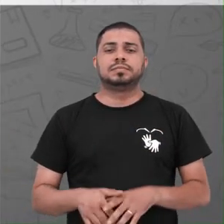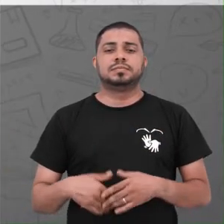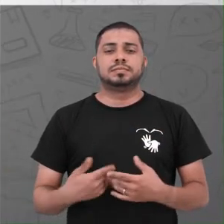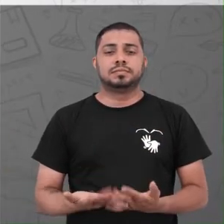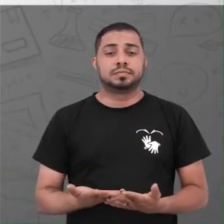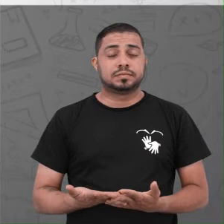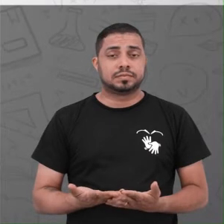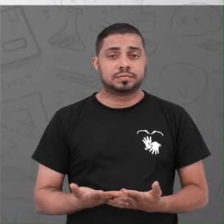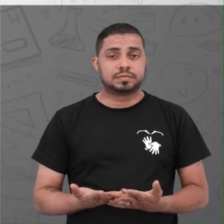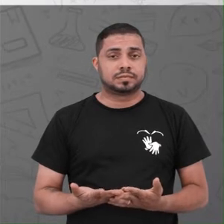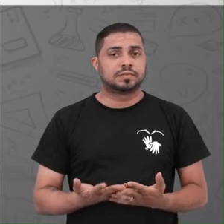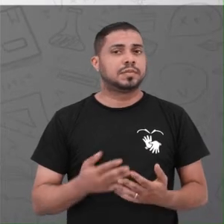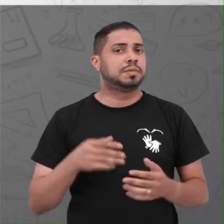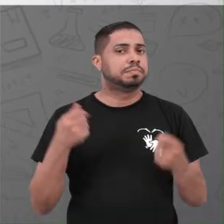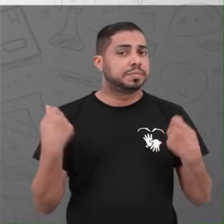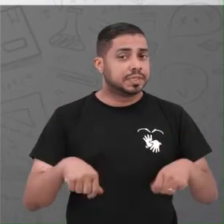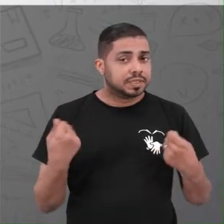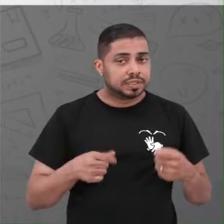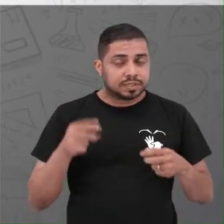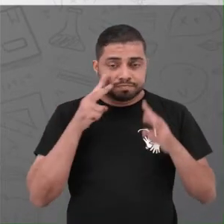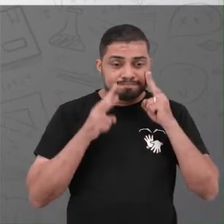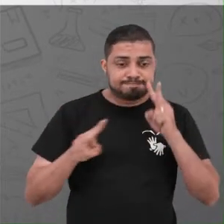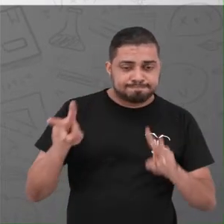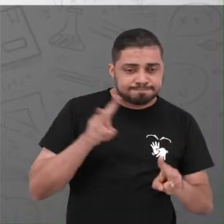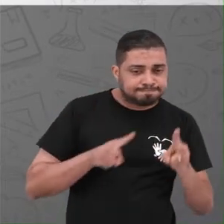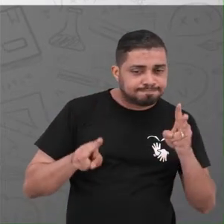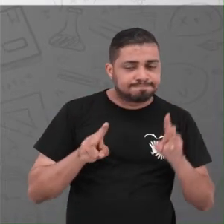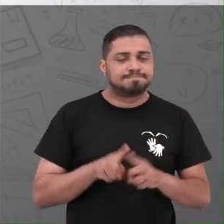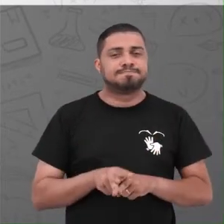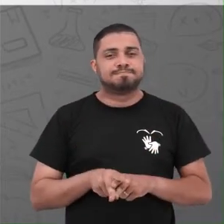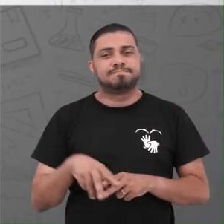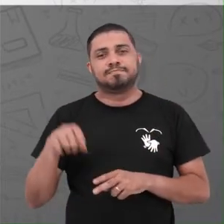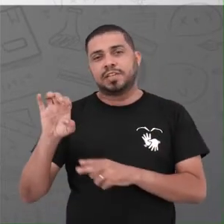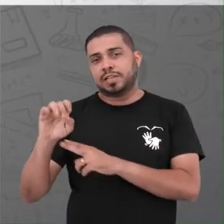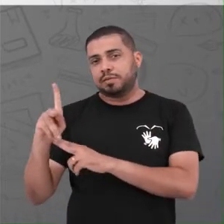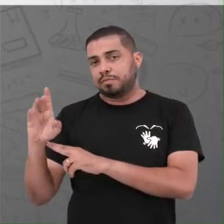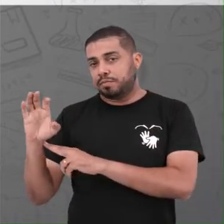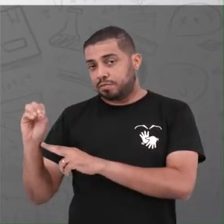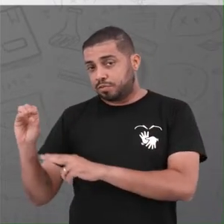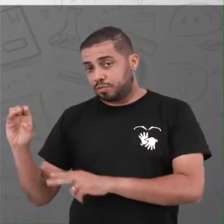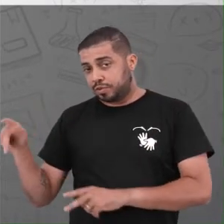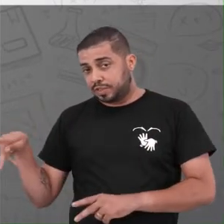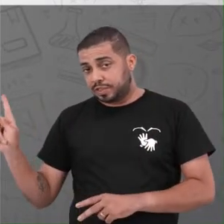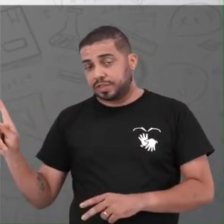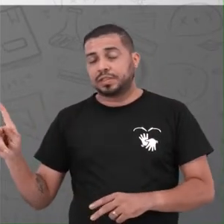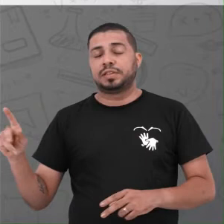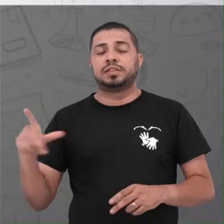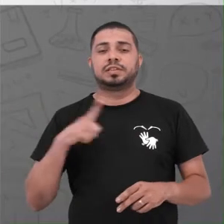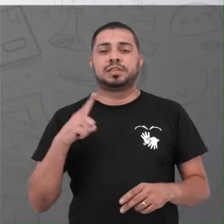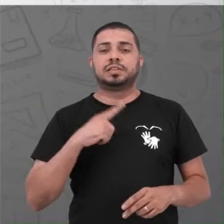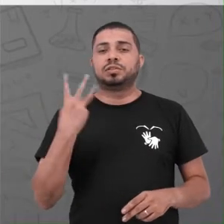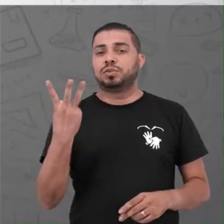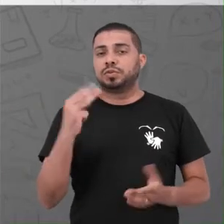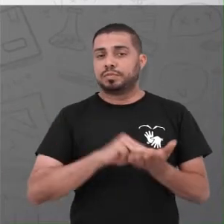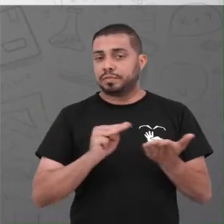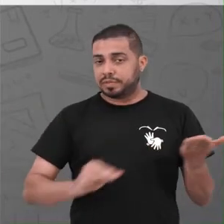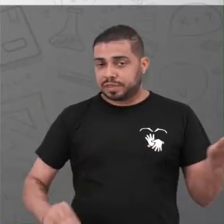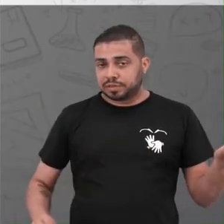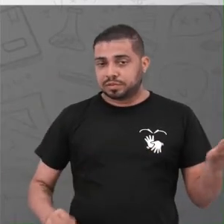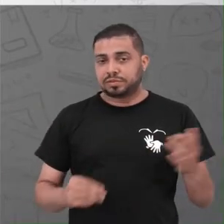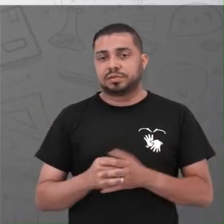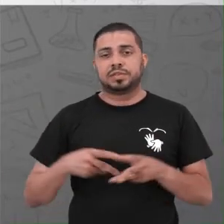E aí, o que a gente deve ficar atento ali na hora da cotagem? Lá no e-book a gente focou em dois métodos de cotagem, né,